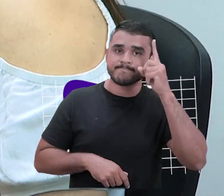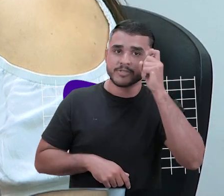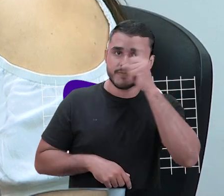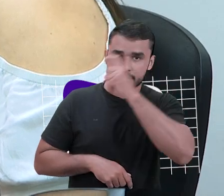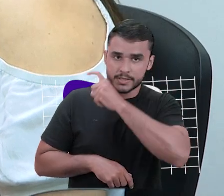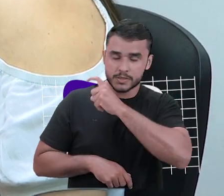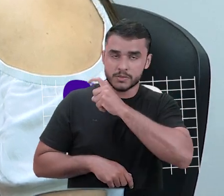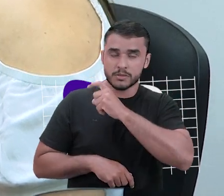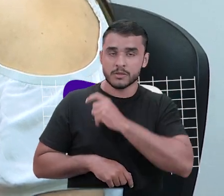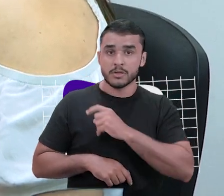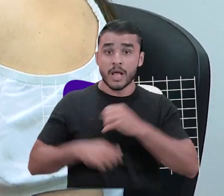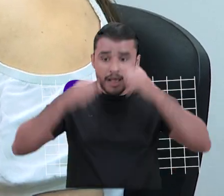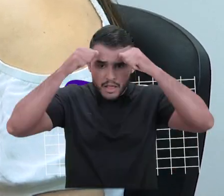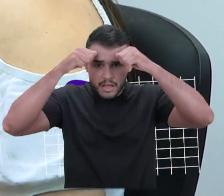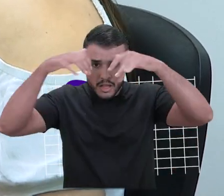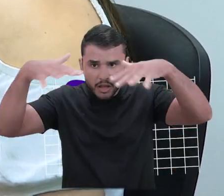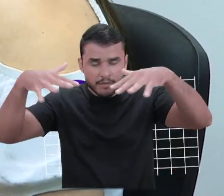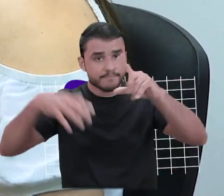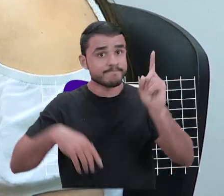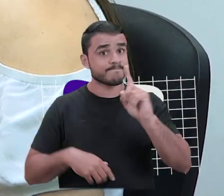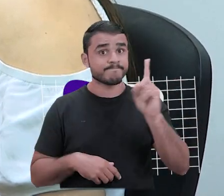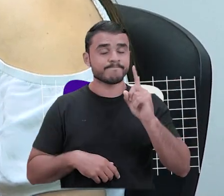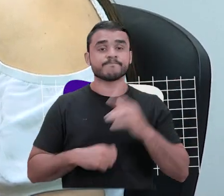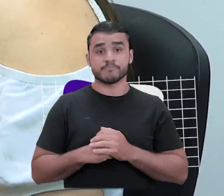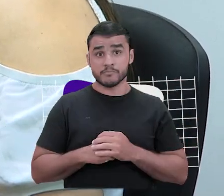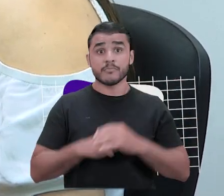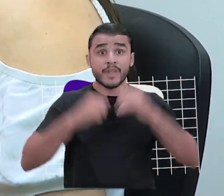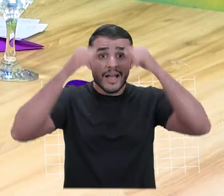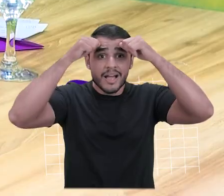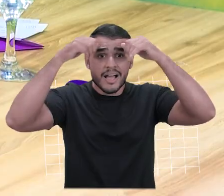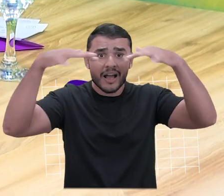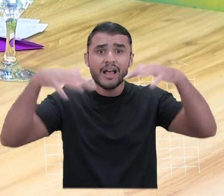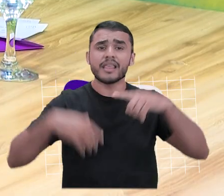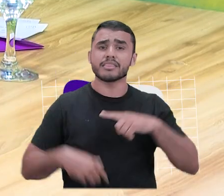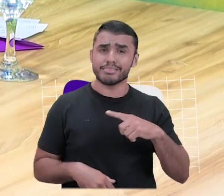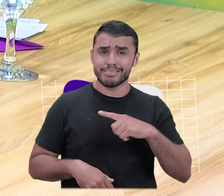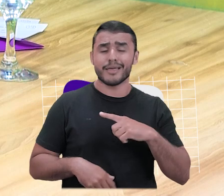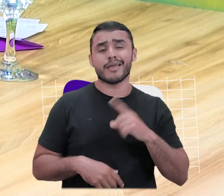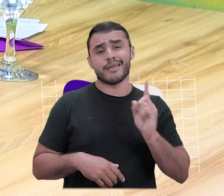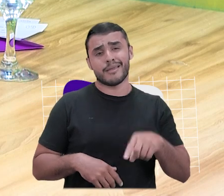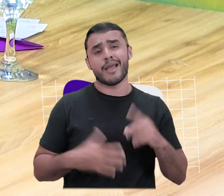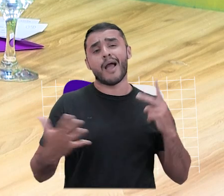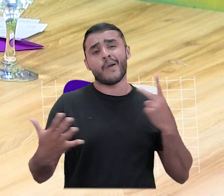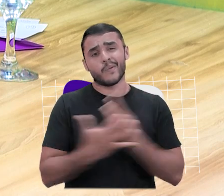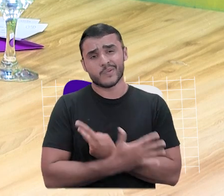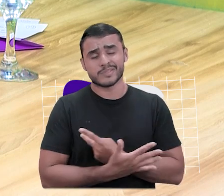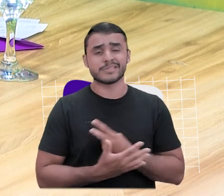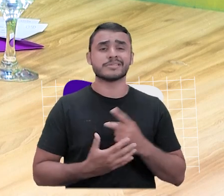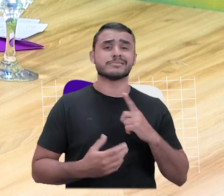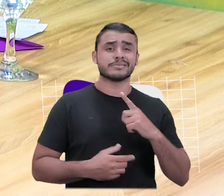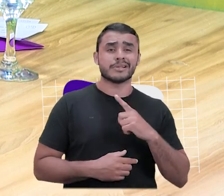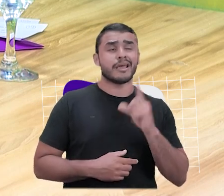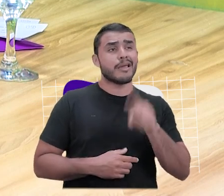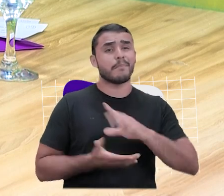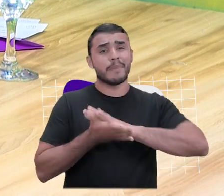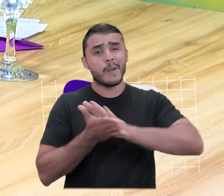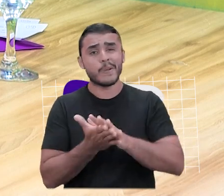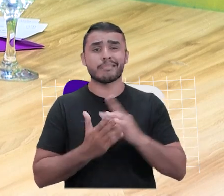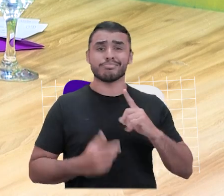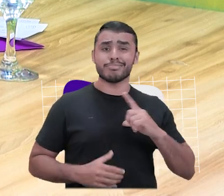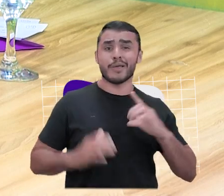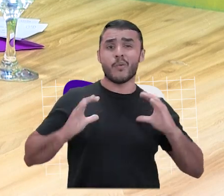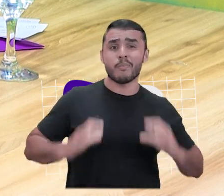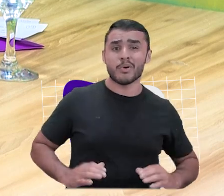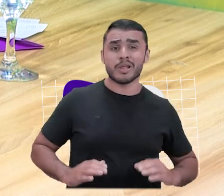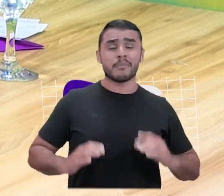mantêm socialmente. Exatamente. E no caso do autismo, muitas barreiras atitudinais, né? Muitas. A gente tem um quadro aqui